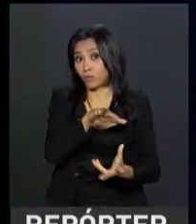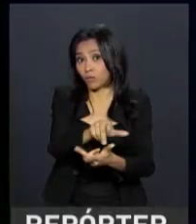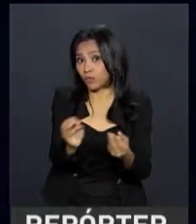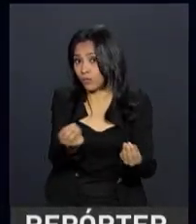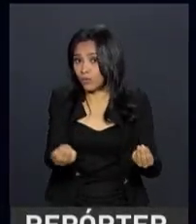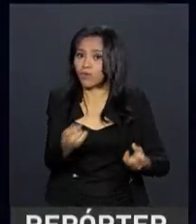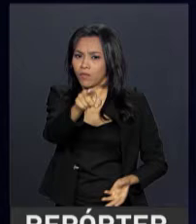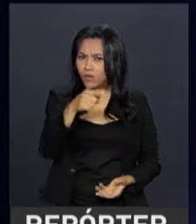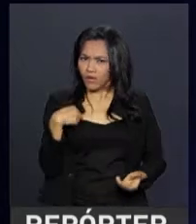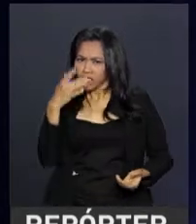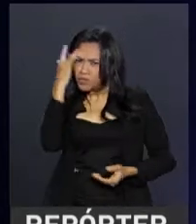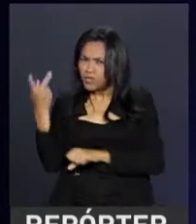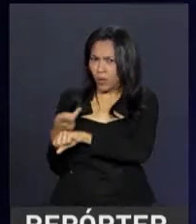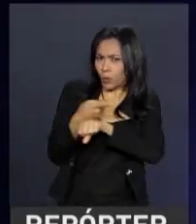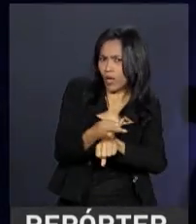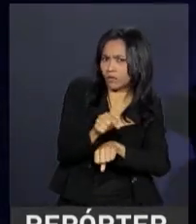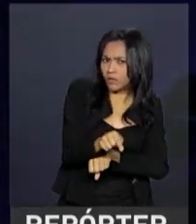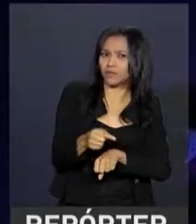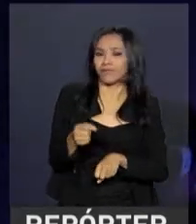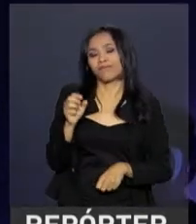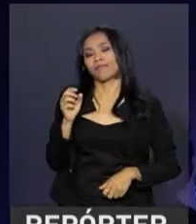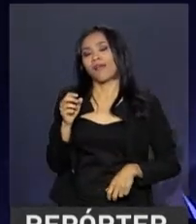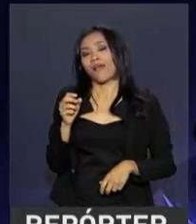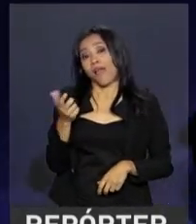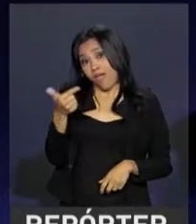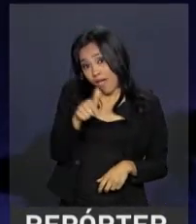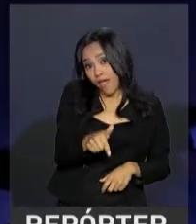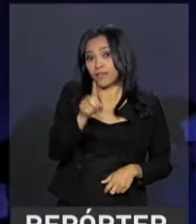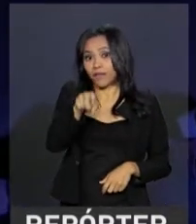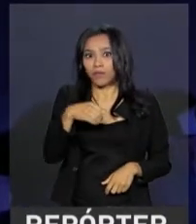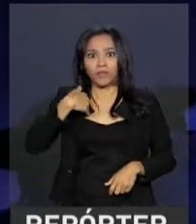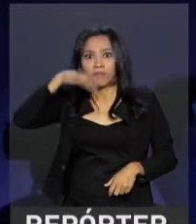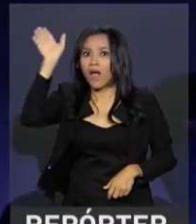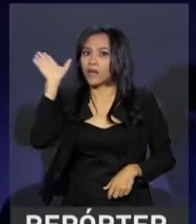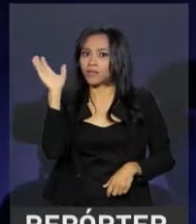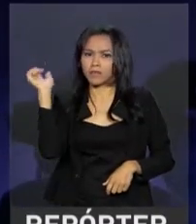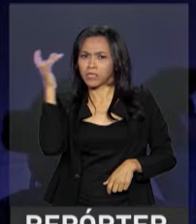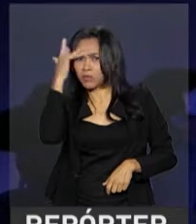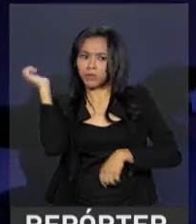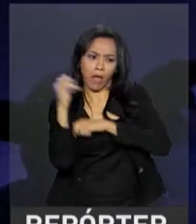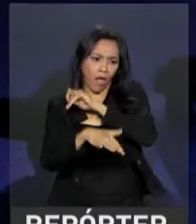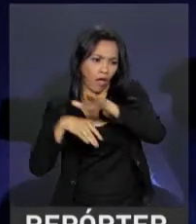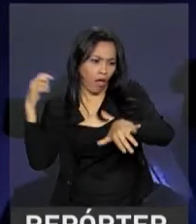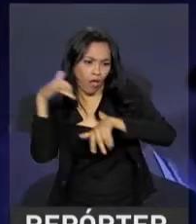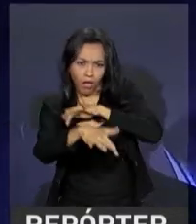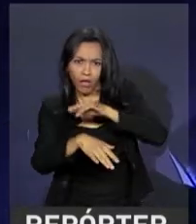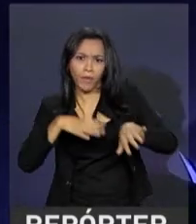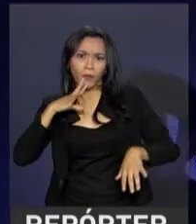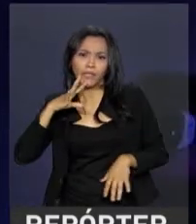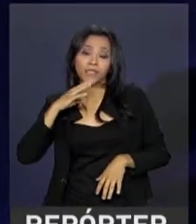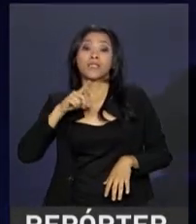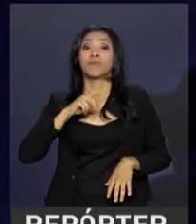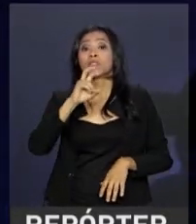bem procurada essa atração? Bem procurada? Essa é uma das nossas maiores atrações, que tem mais público. E a gente tem aqui